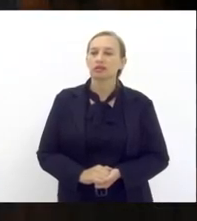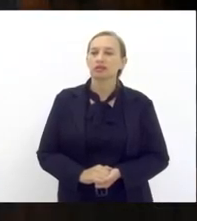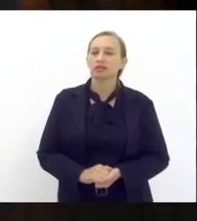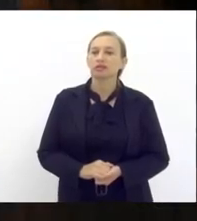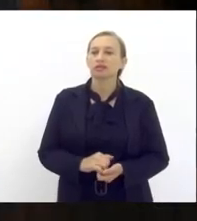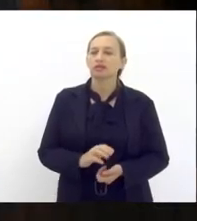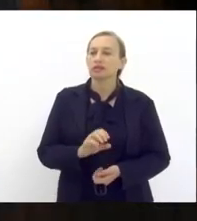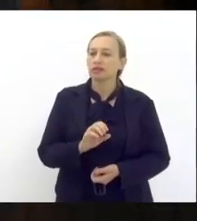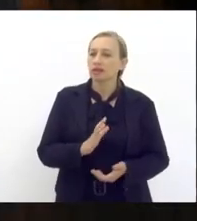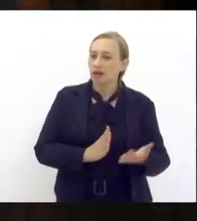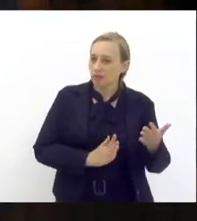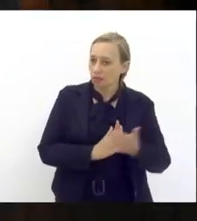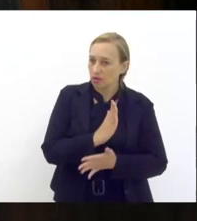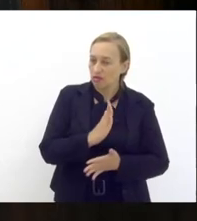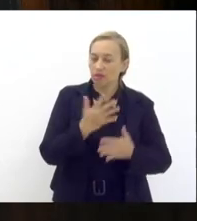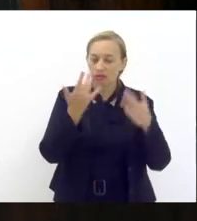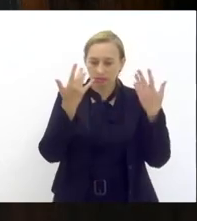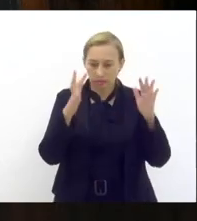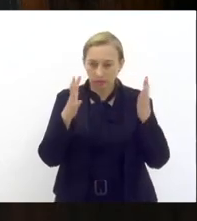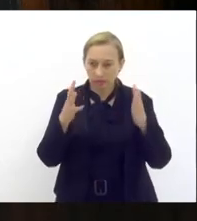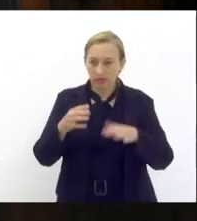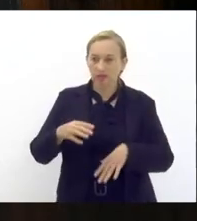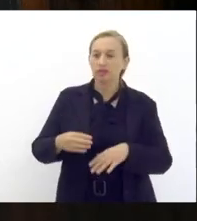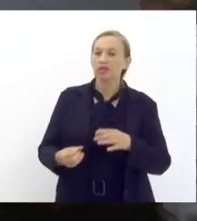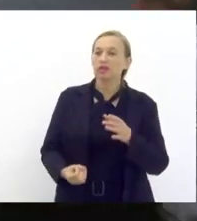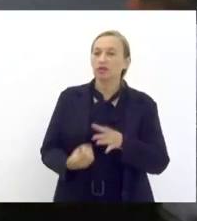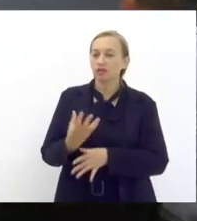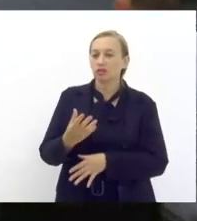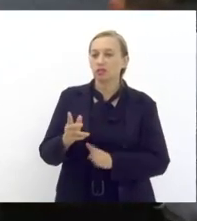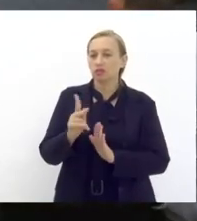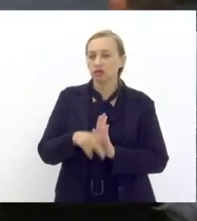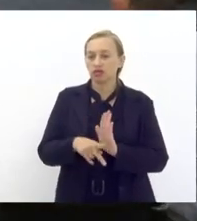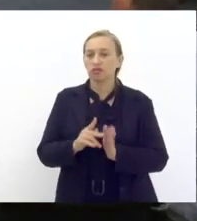Parecer favorável, cumprimentando a autora do projeto.